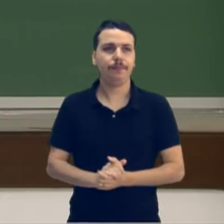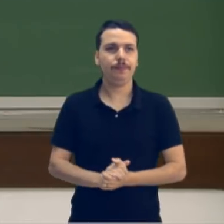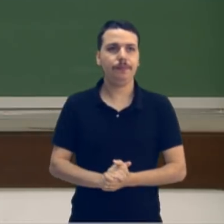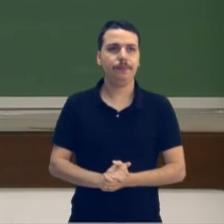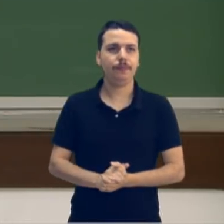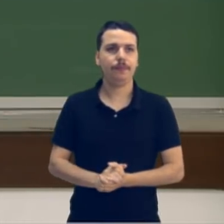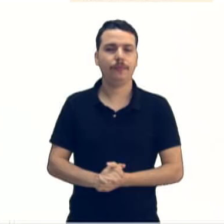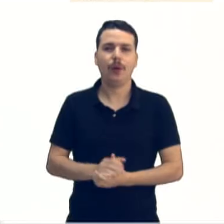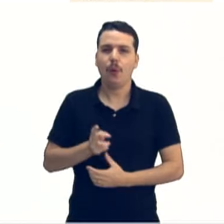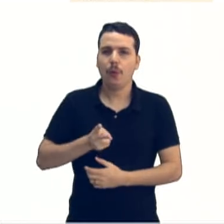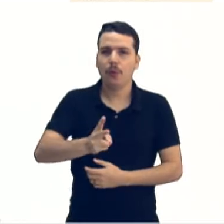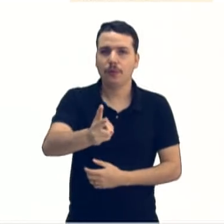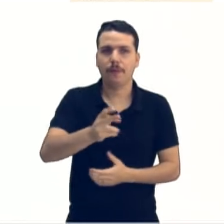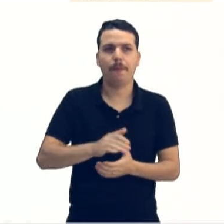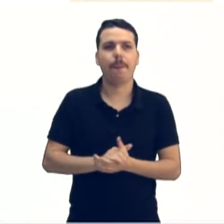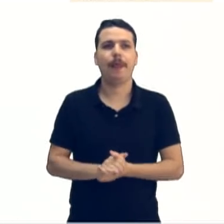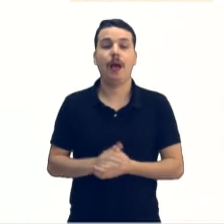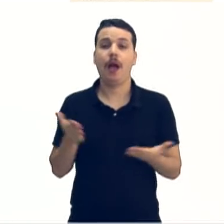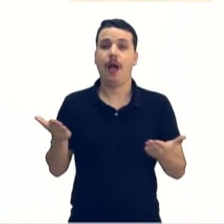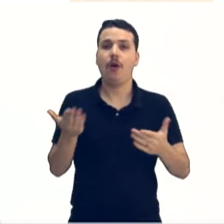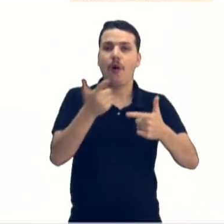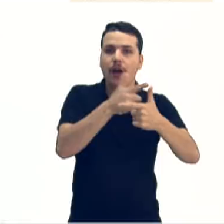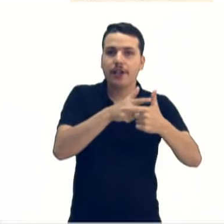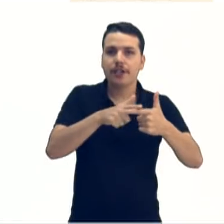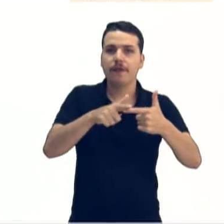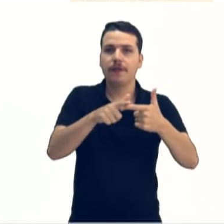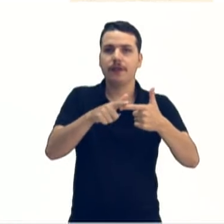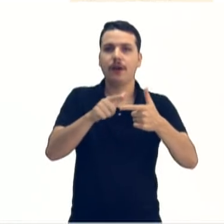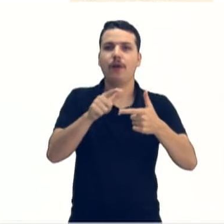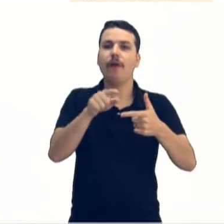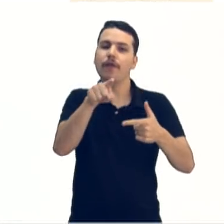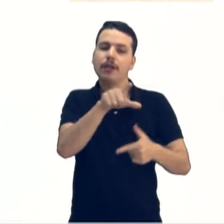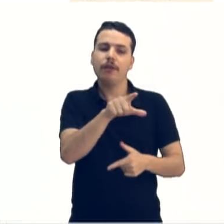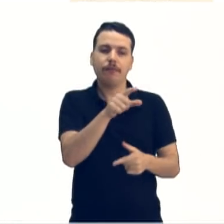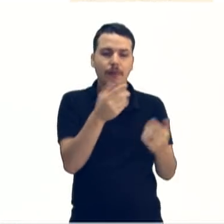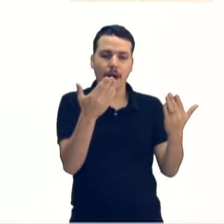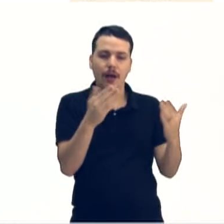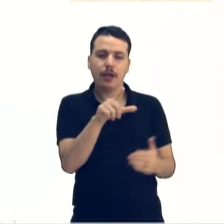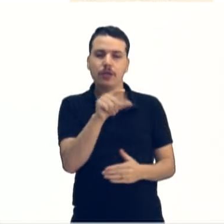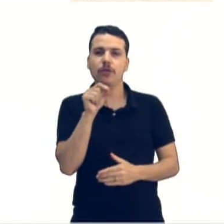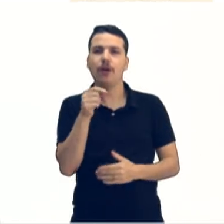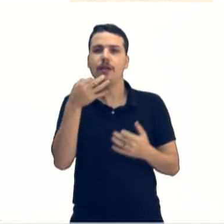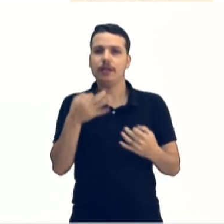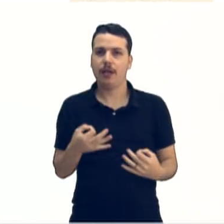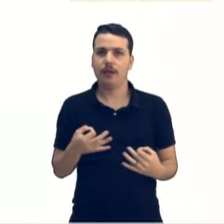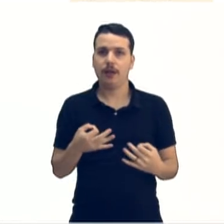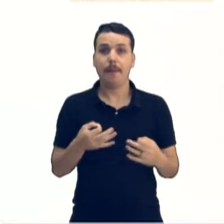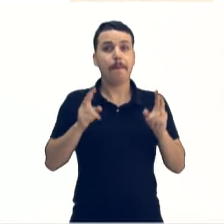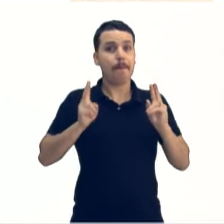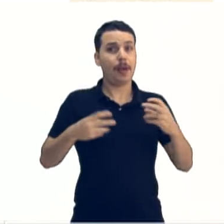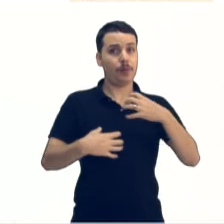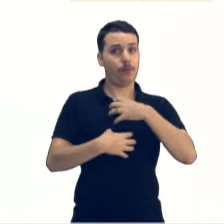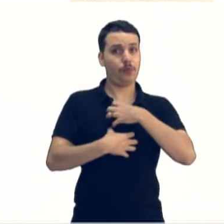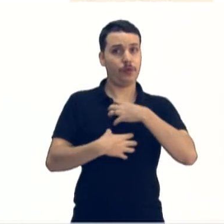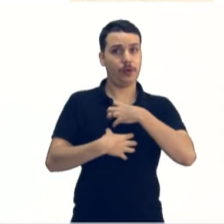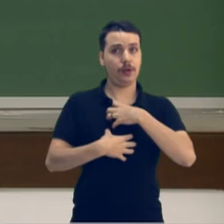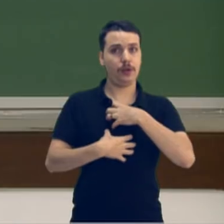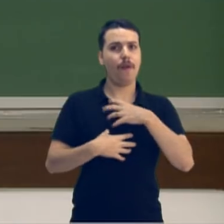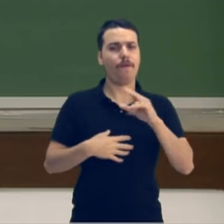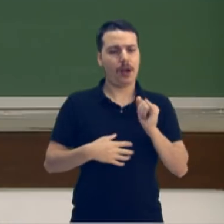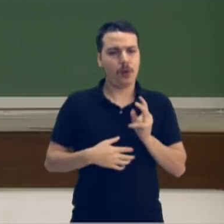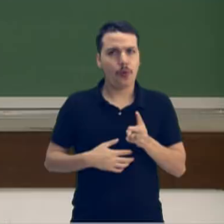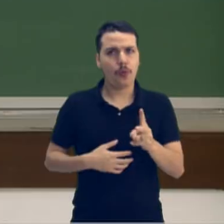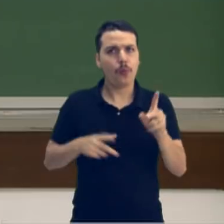Agora, efetue as divisões, observe e assinale a alternativa correta. Aqui é do mesmo jeito, você vai prosseguir